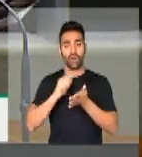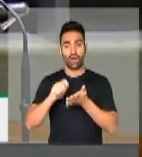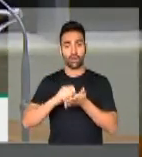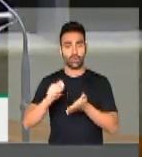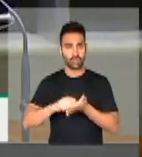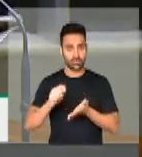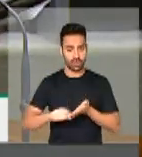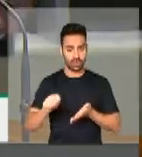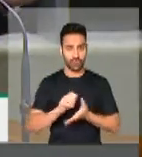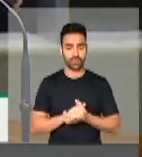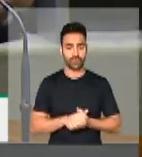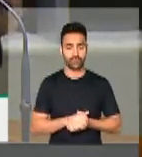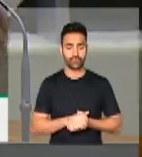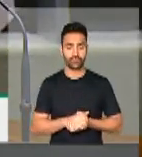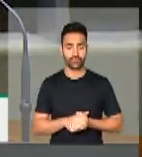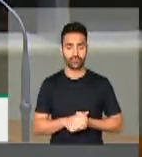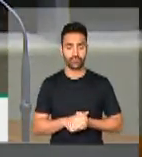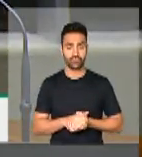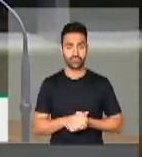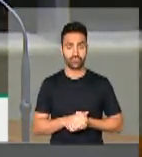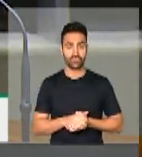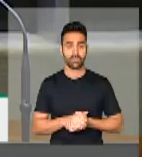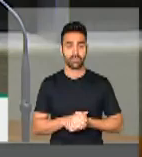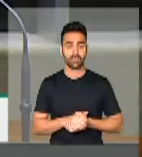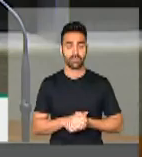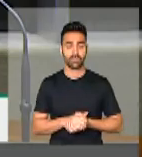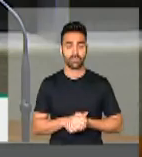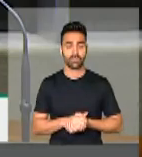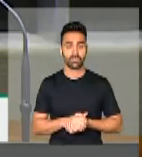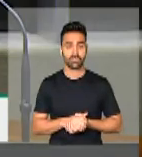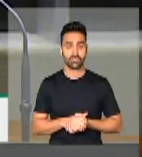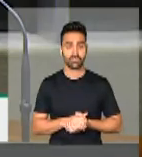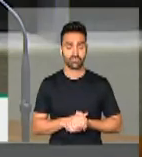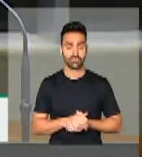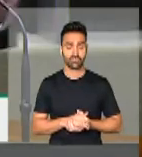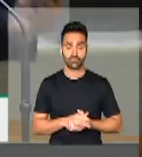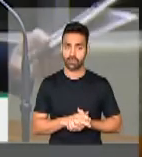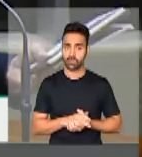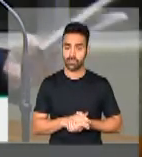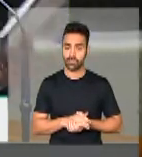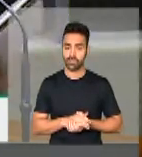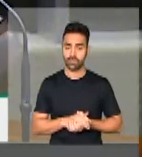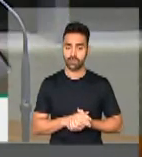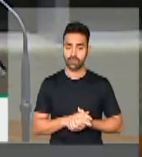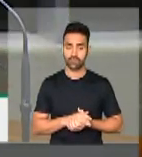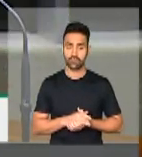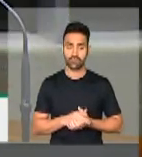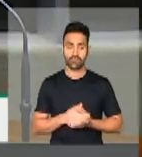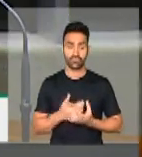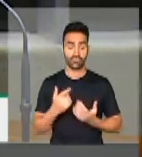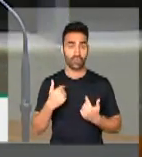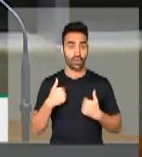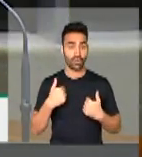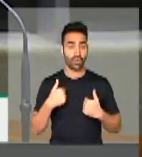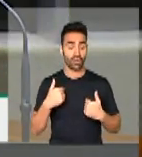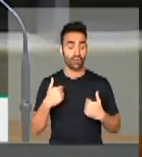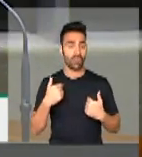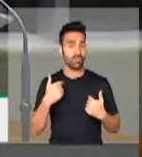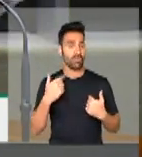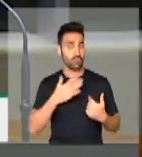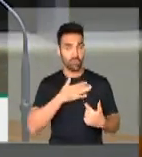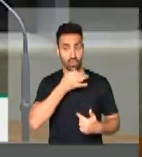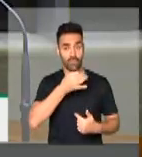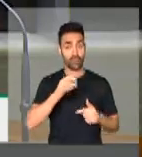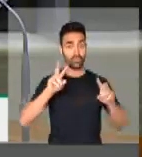por uma ordem constitucional e pelo que eu julgo o Estado de